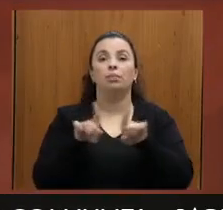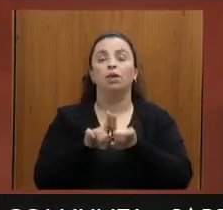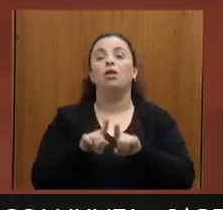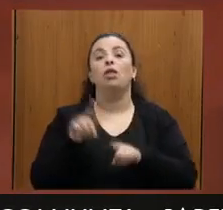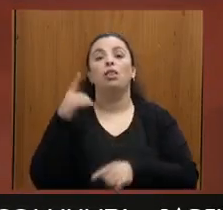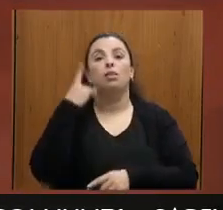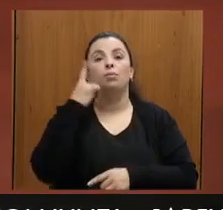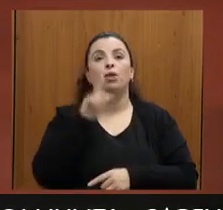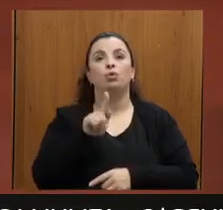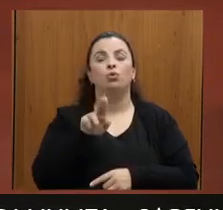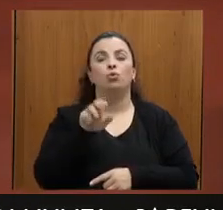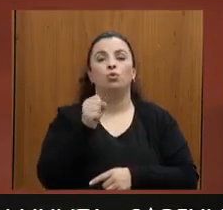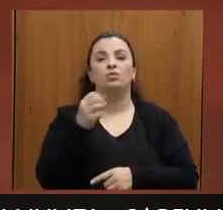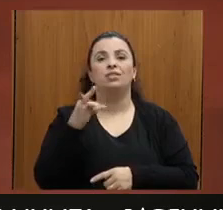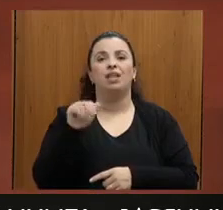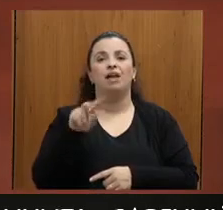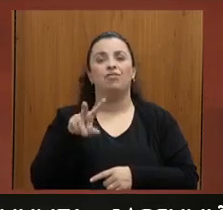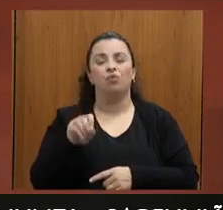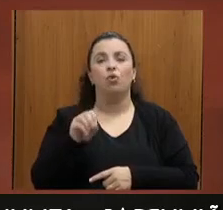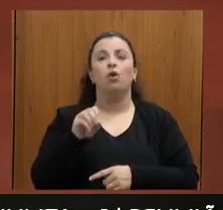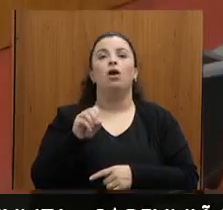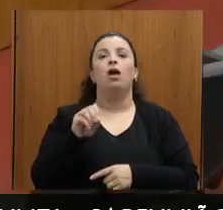governo nessa casa.